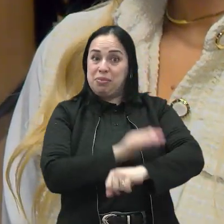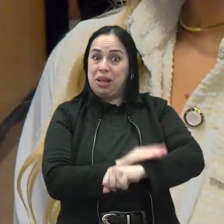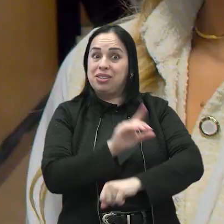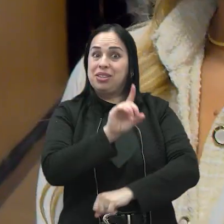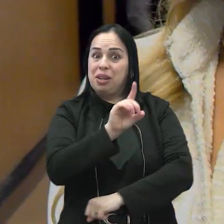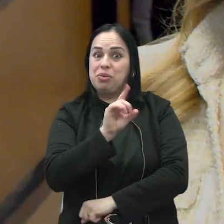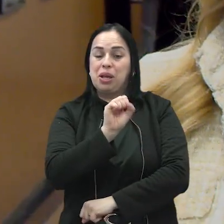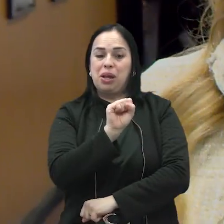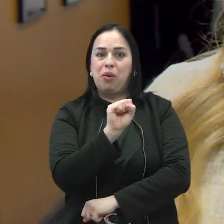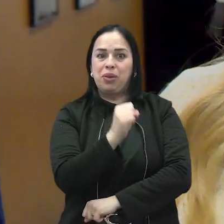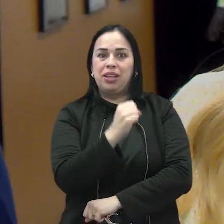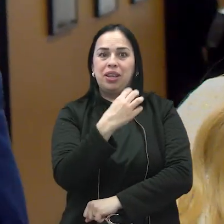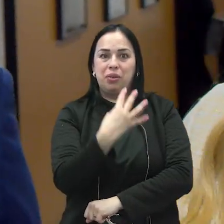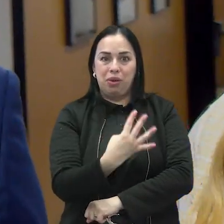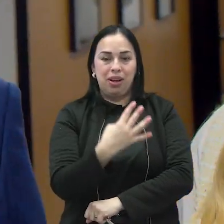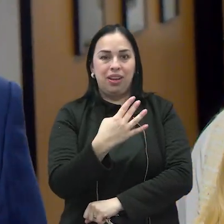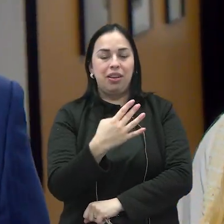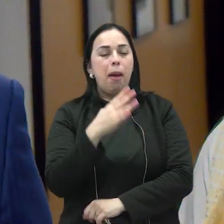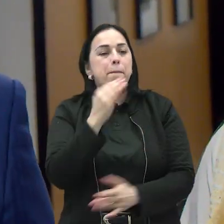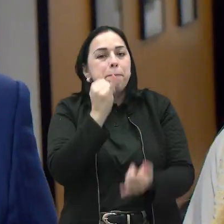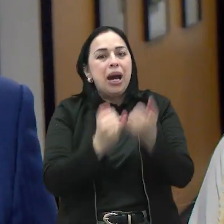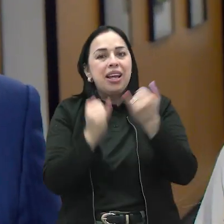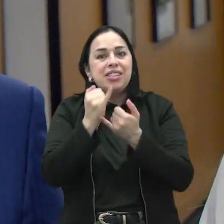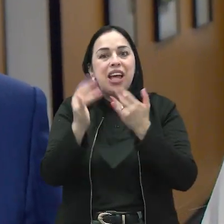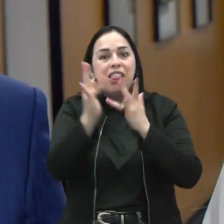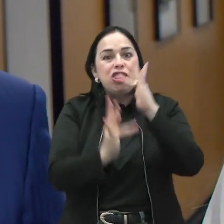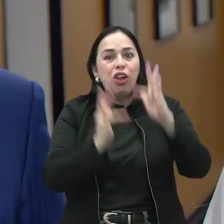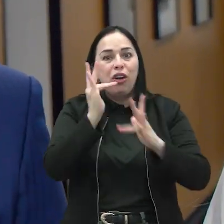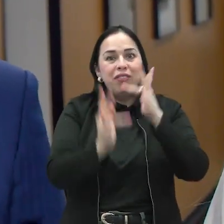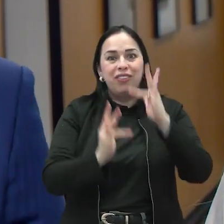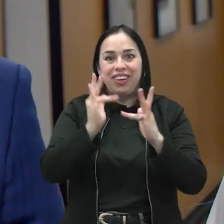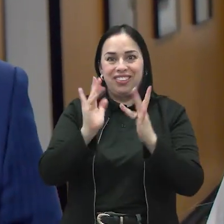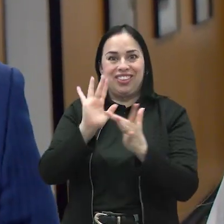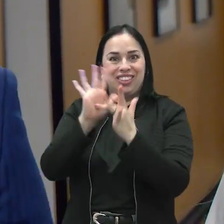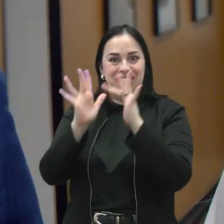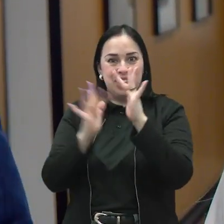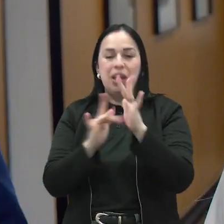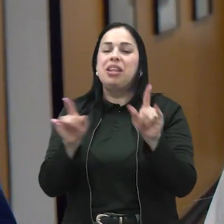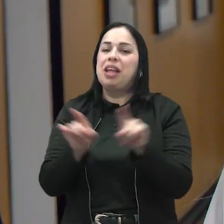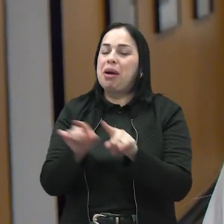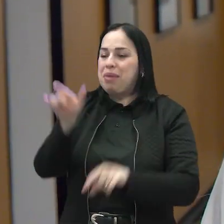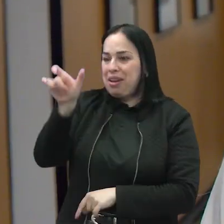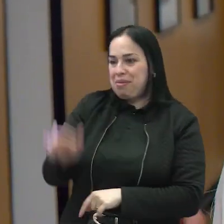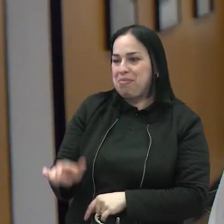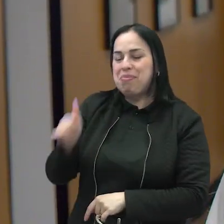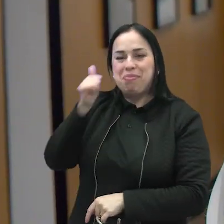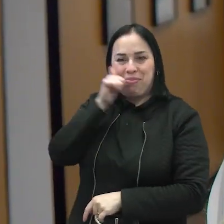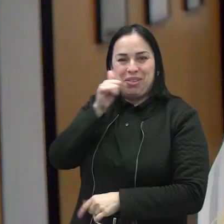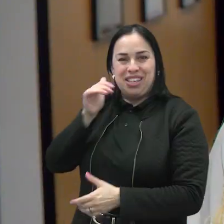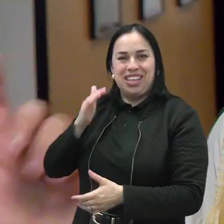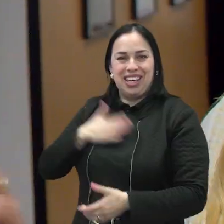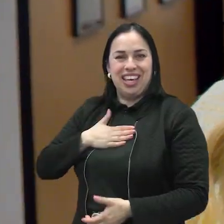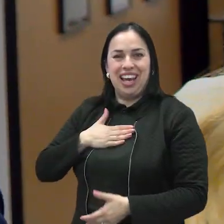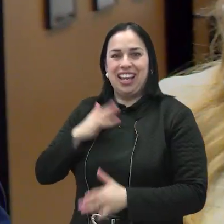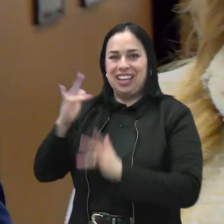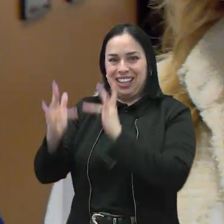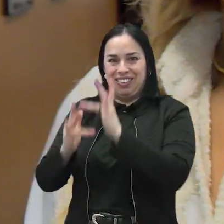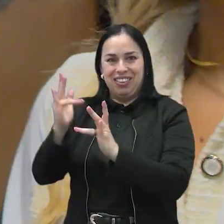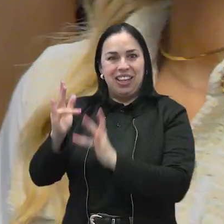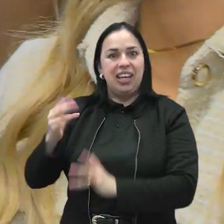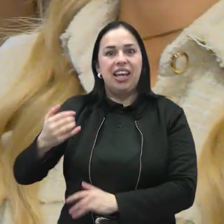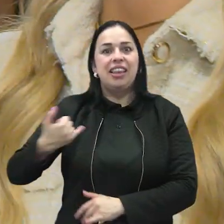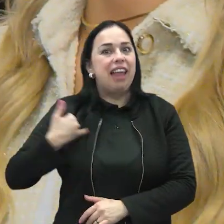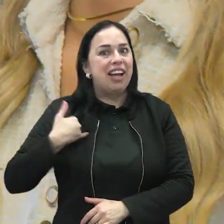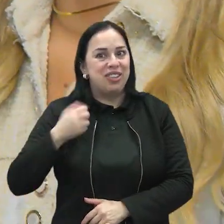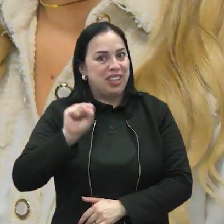de Deus, que a igreja na Bíblia a gente chama de noiva. Então a gente está hoje comemorando a noiva de Cristo, mas eu também estou comemorando a minha noiva, que não tem